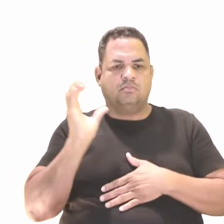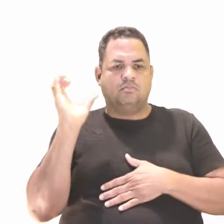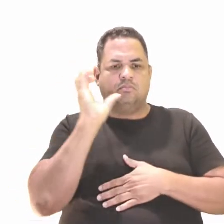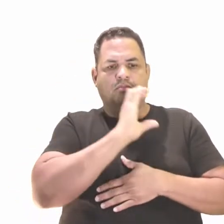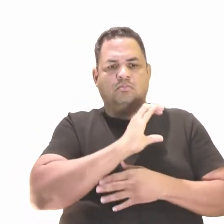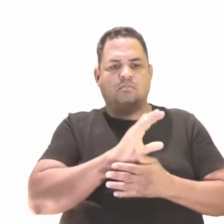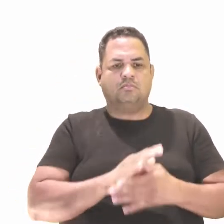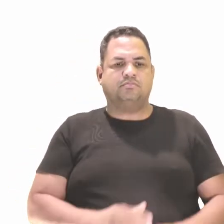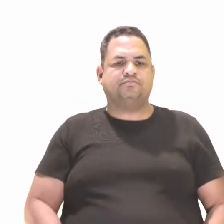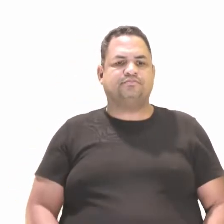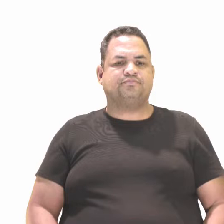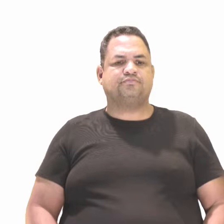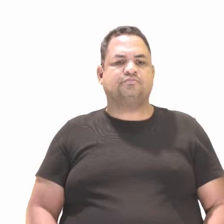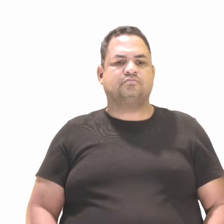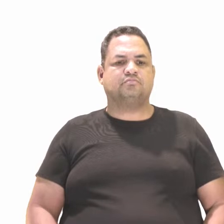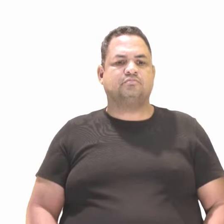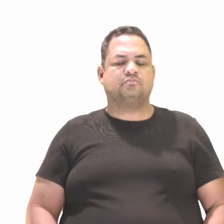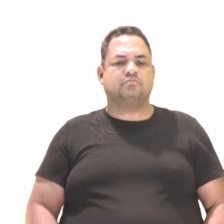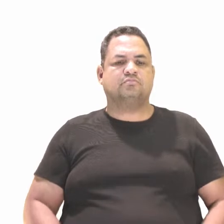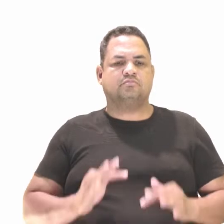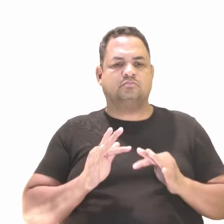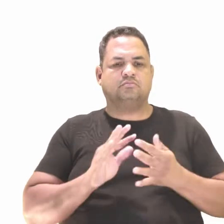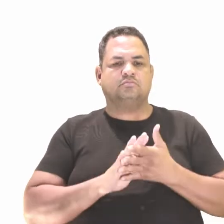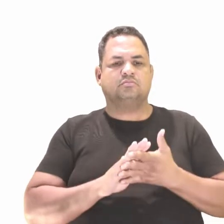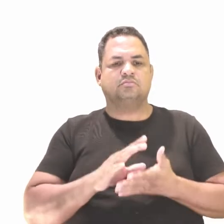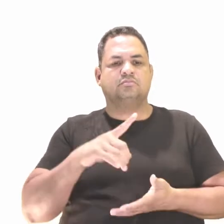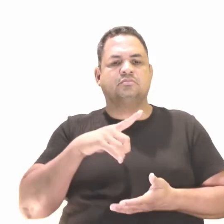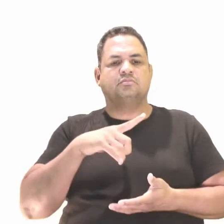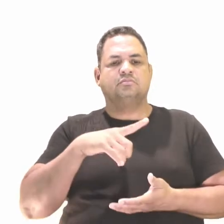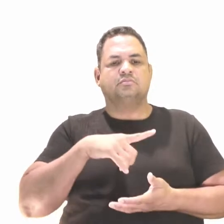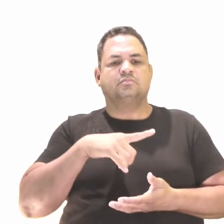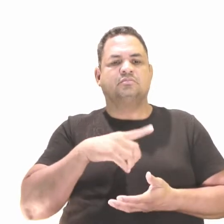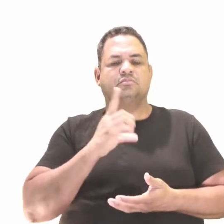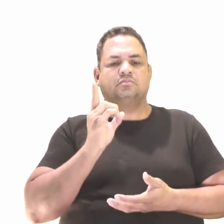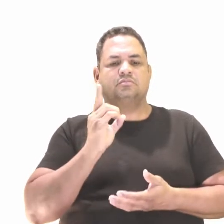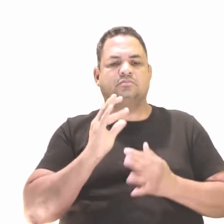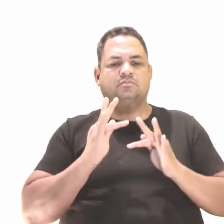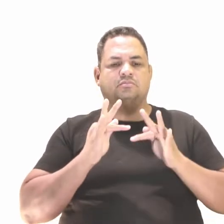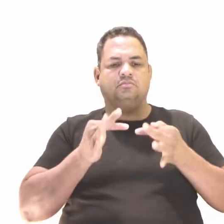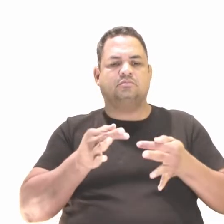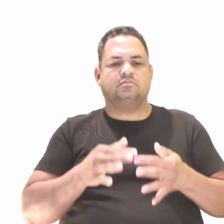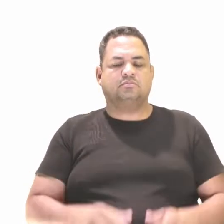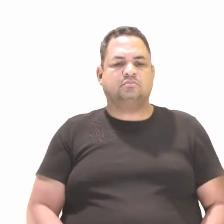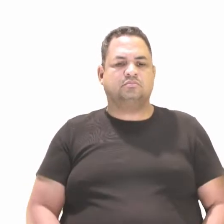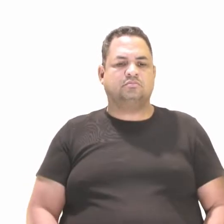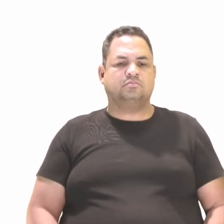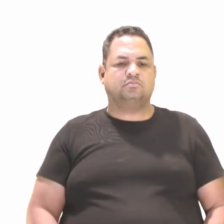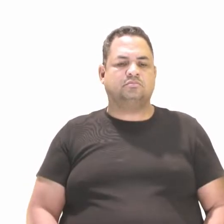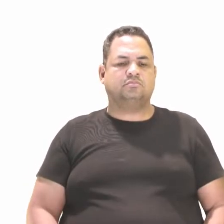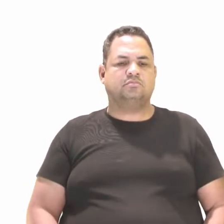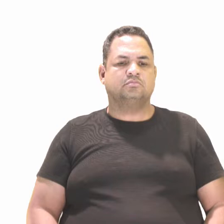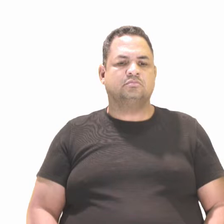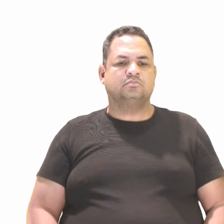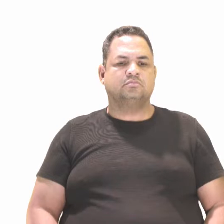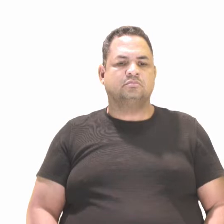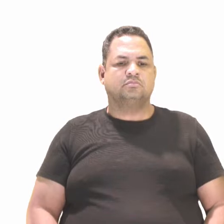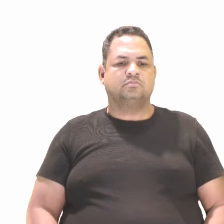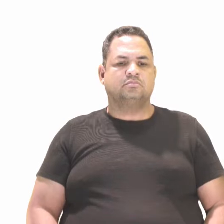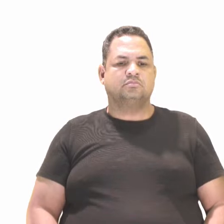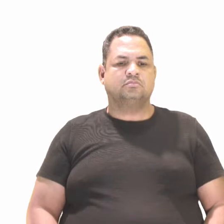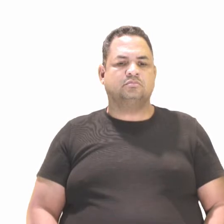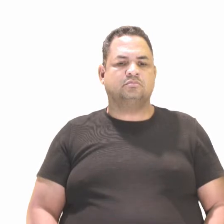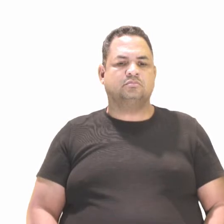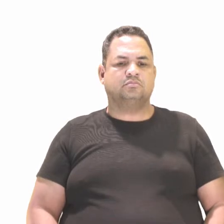Some tudo isso aqui e só sobra a letra D. Então, I'd é a mesma coisa que